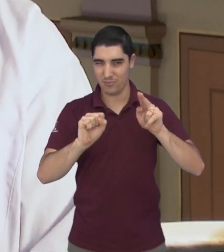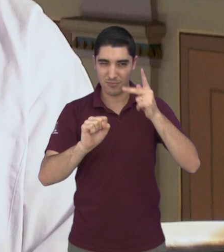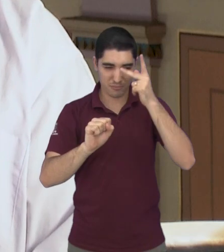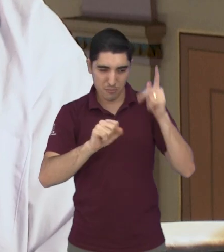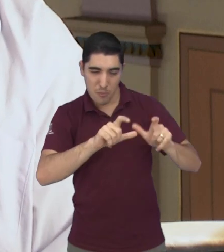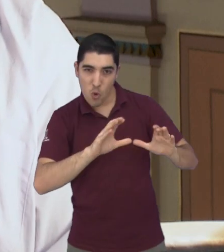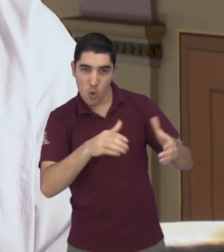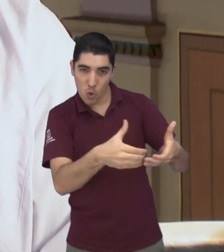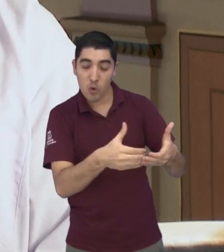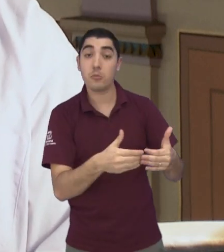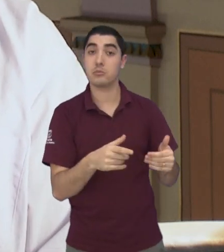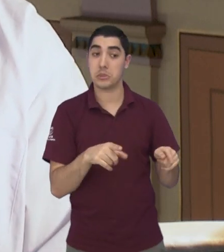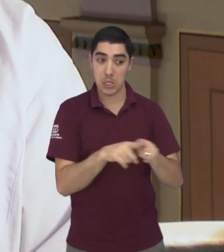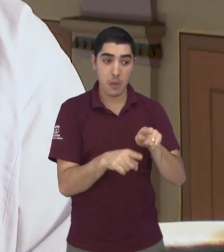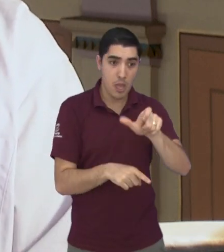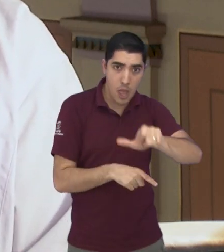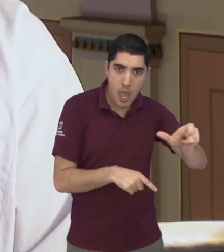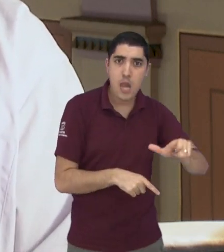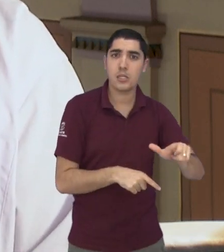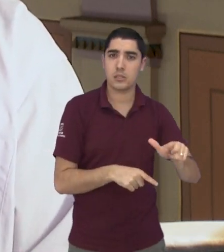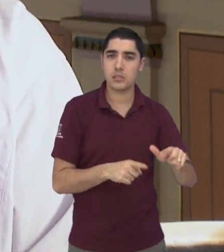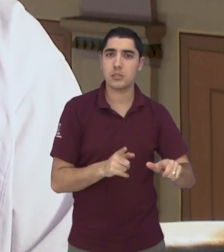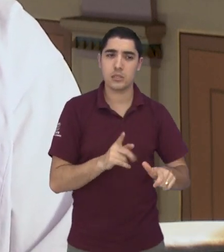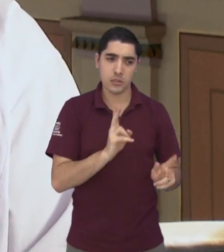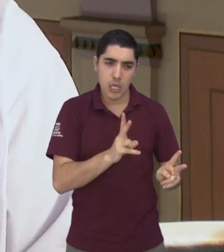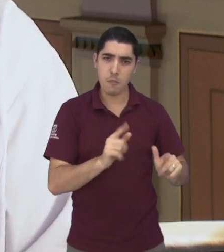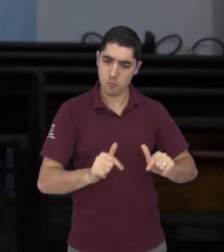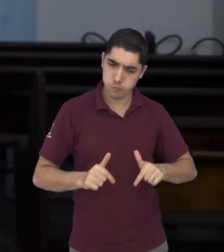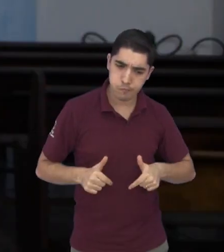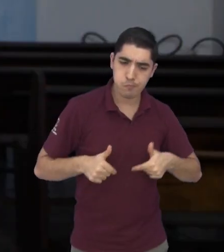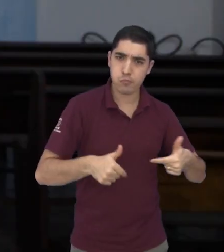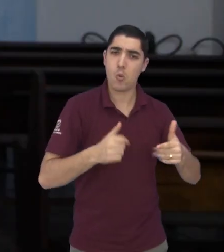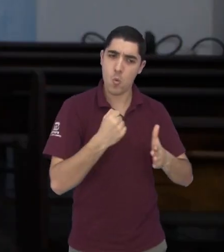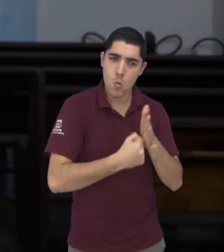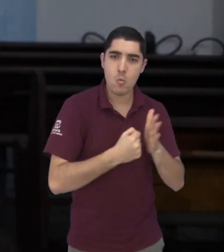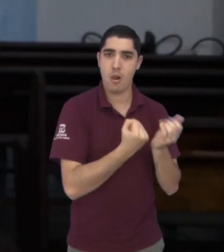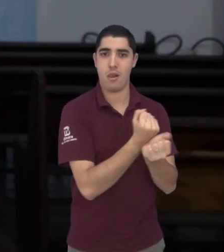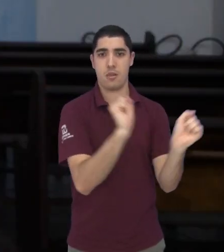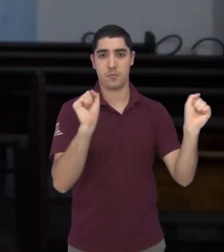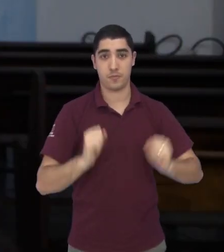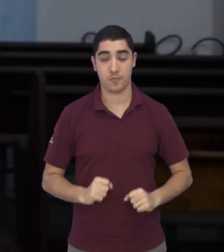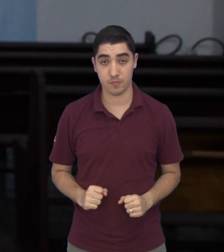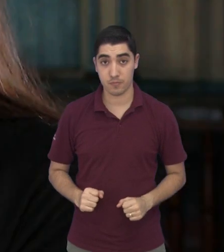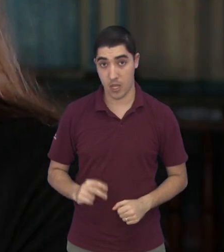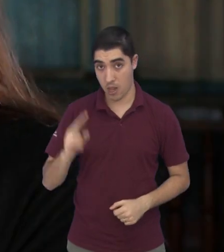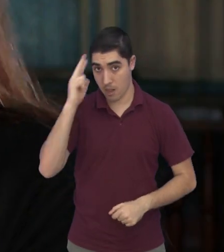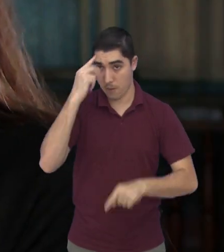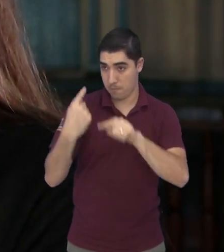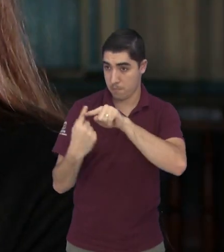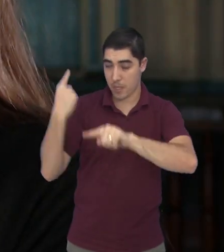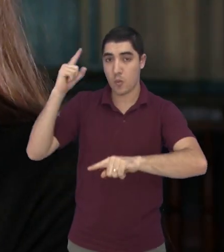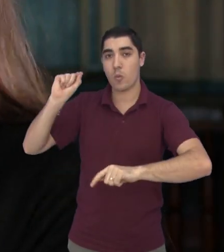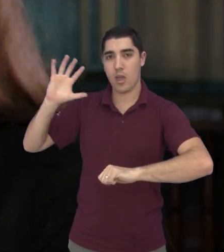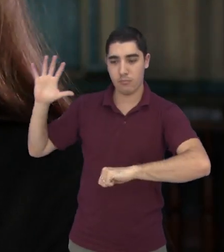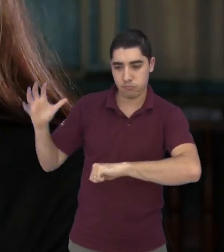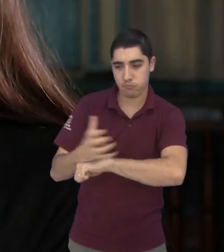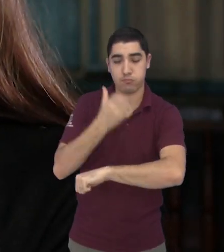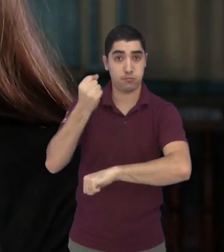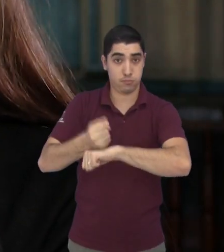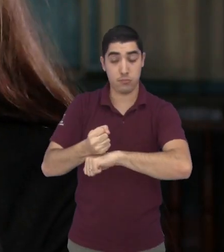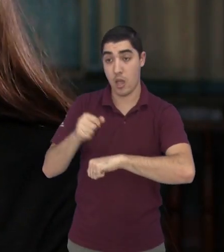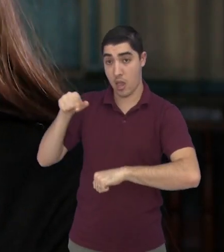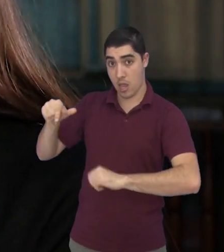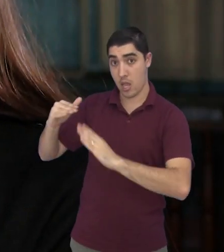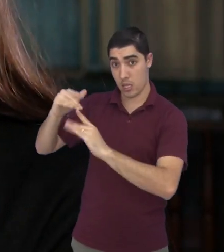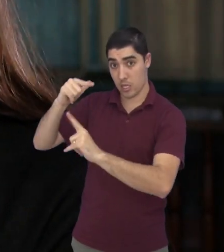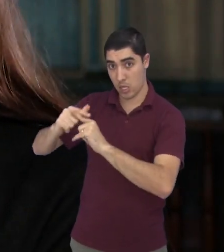inclusive também financiava a libertação dos cativos. Vamos voltar ao contexto colonial. A dinâmica da Igreja Católica